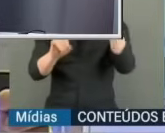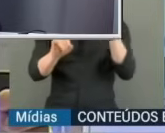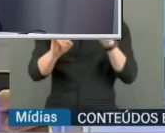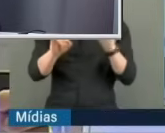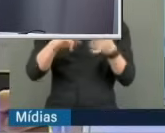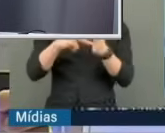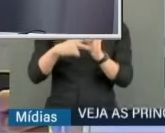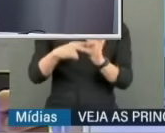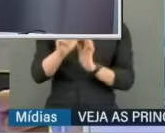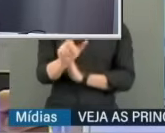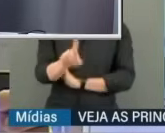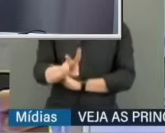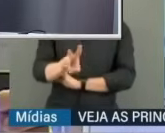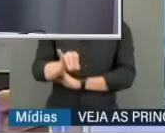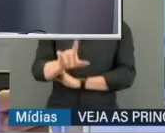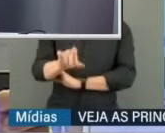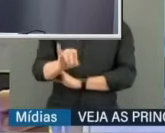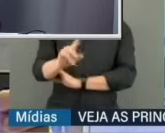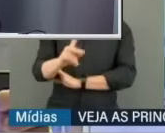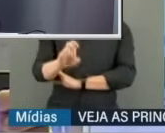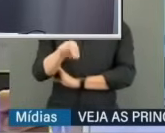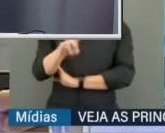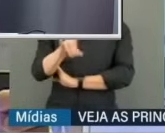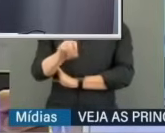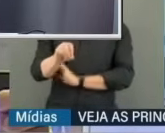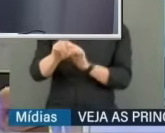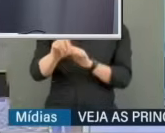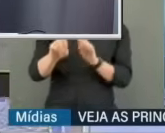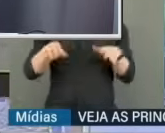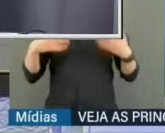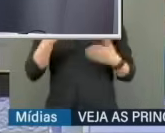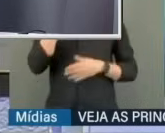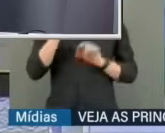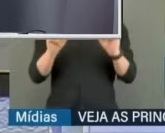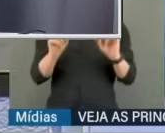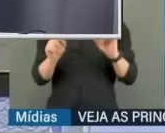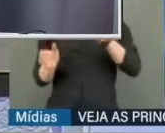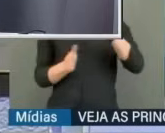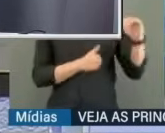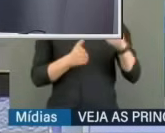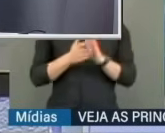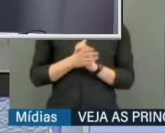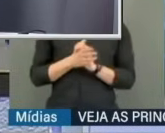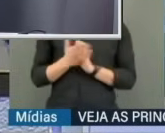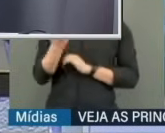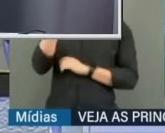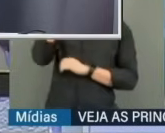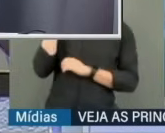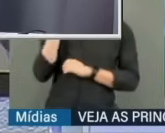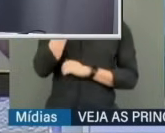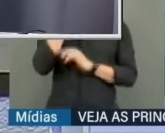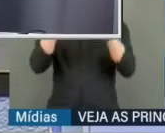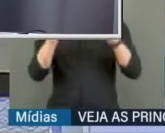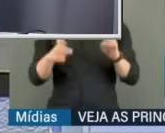reunião. Muitas e muitas oportunidades, eu estava em algumas reuniões como repórter, analisando. Eu